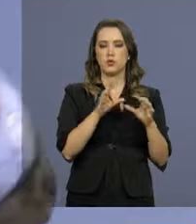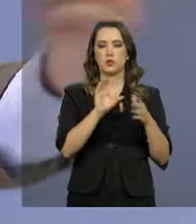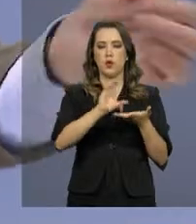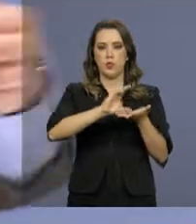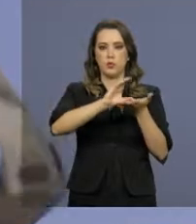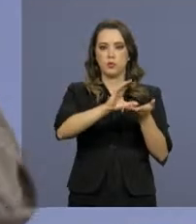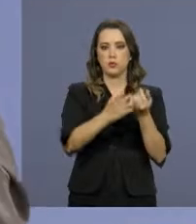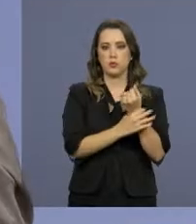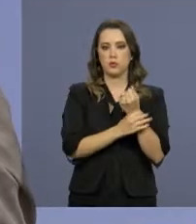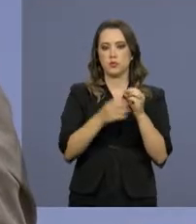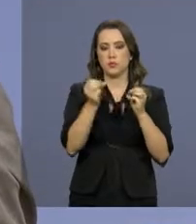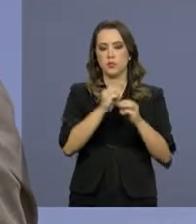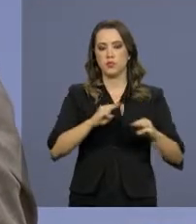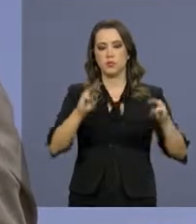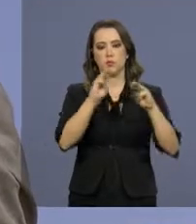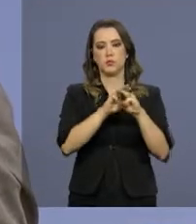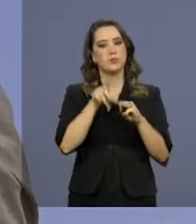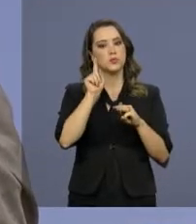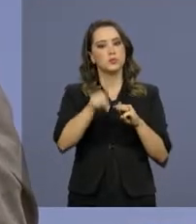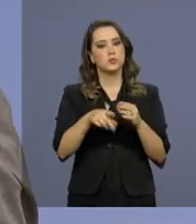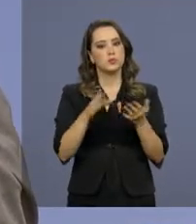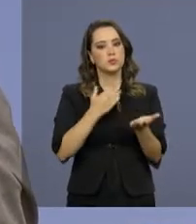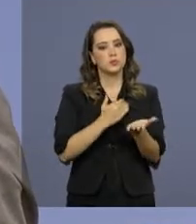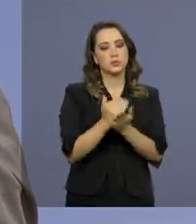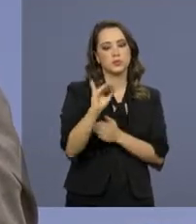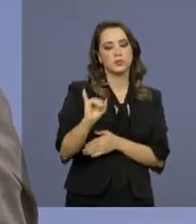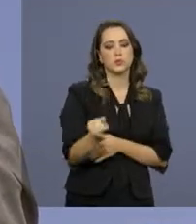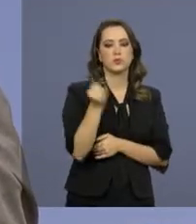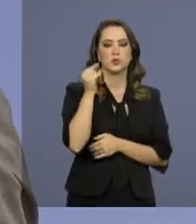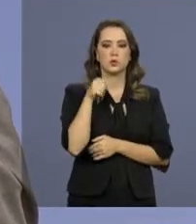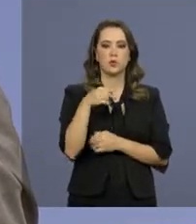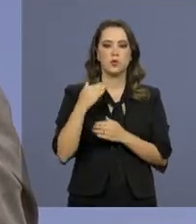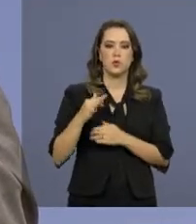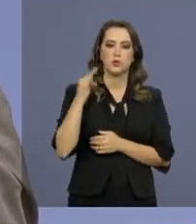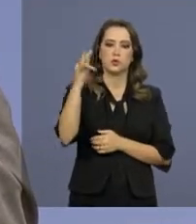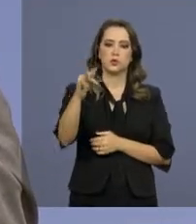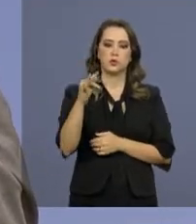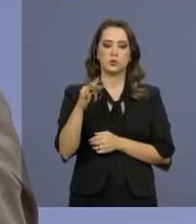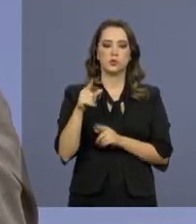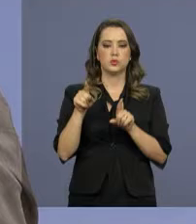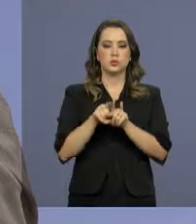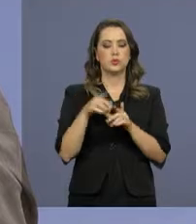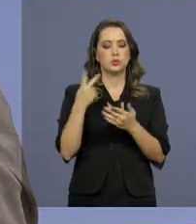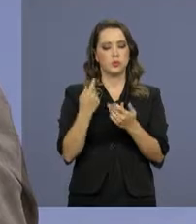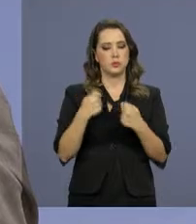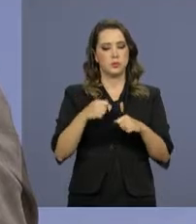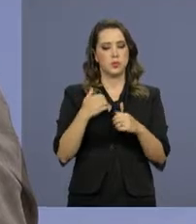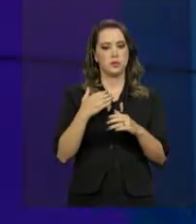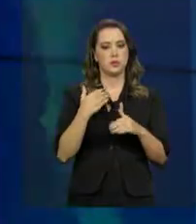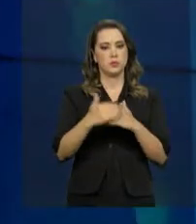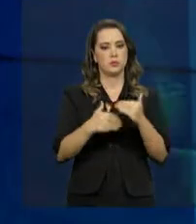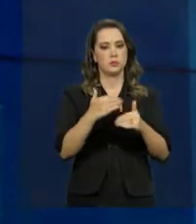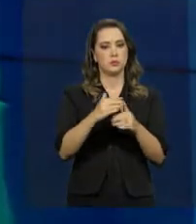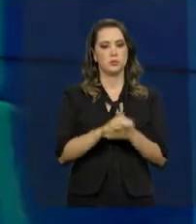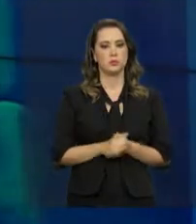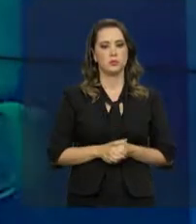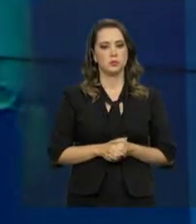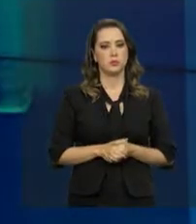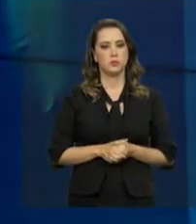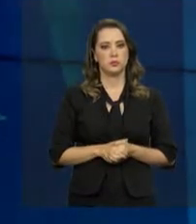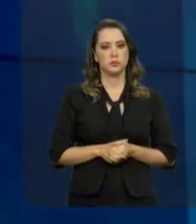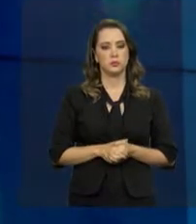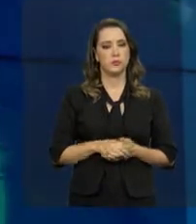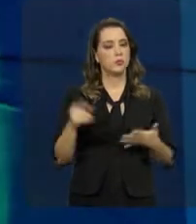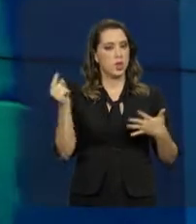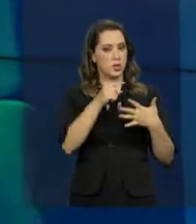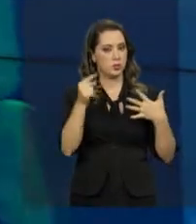unidas isso é constituir uma oportunidade para discutir os próximos passos a serem dados por este grupo entre